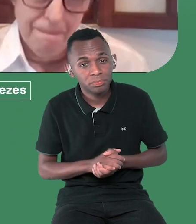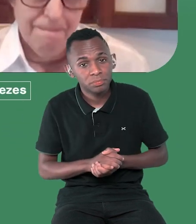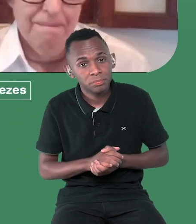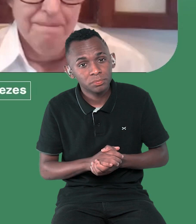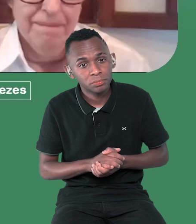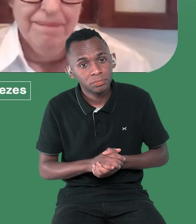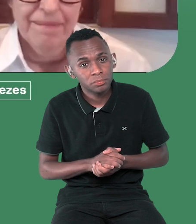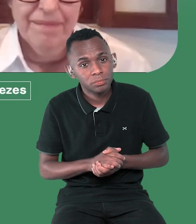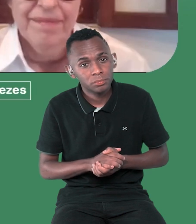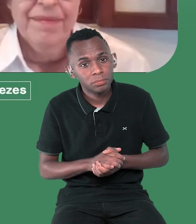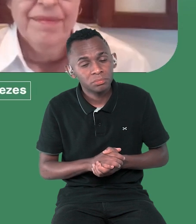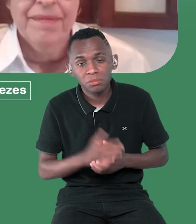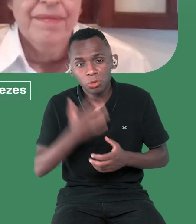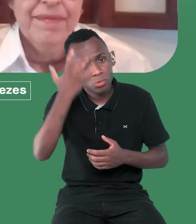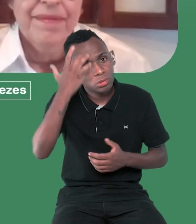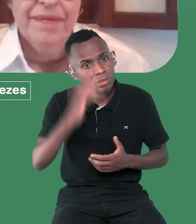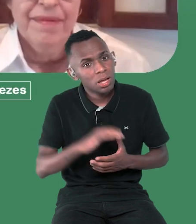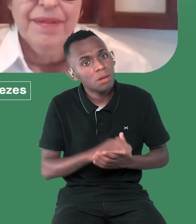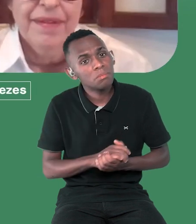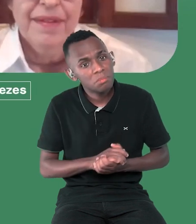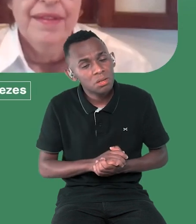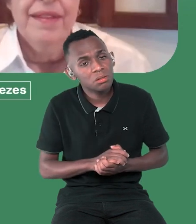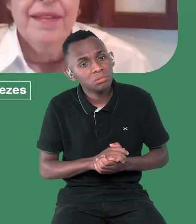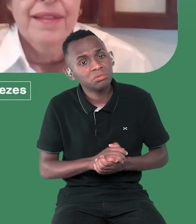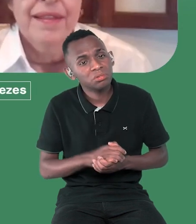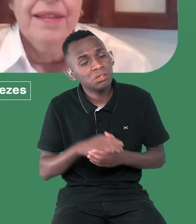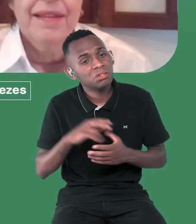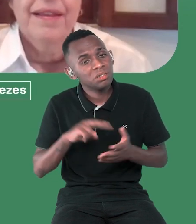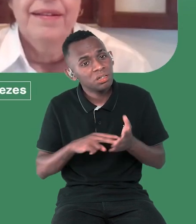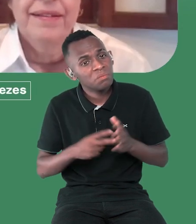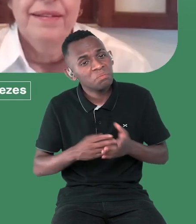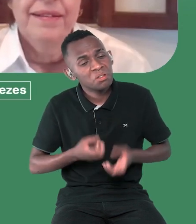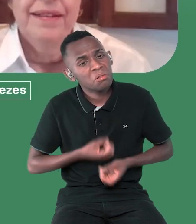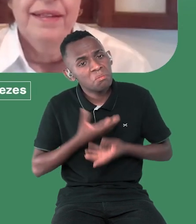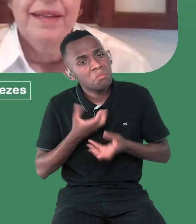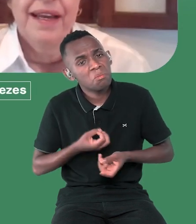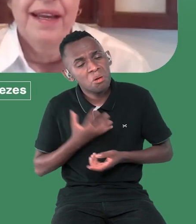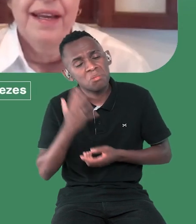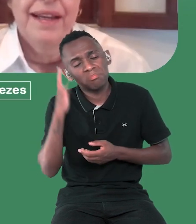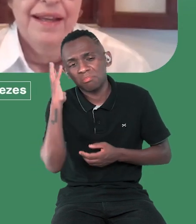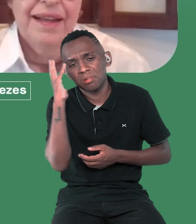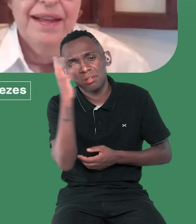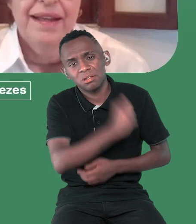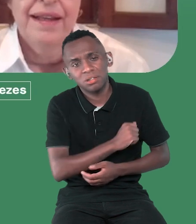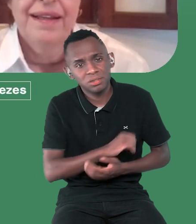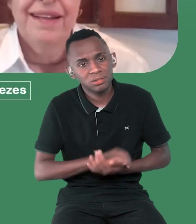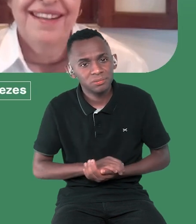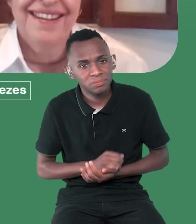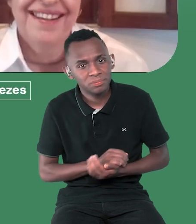Ai, gente, eu não sabia que É lindo. muito poético isso, muito lindo. É